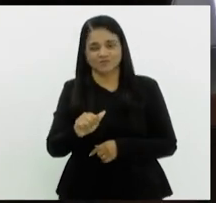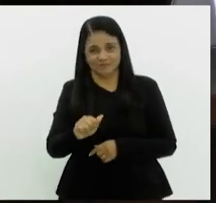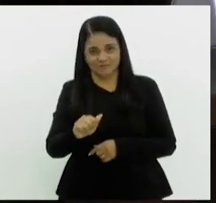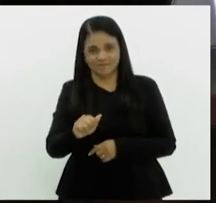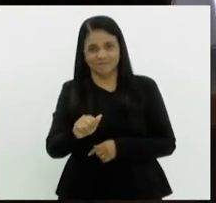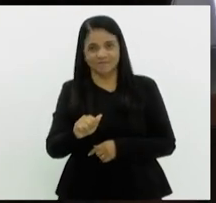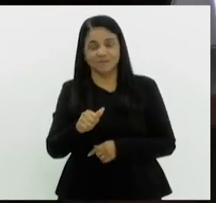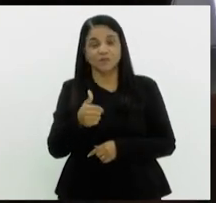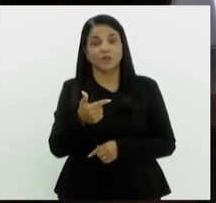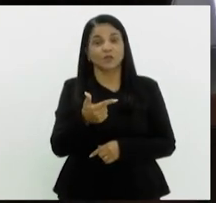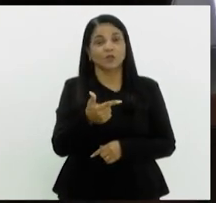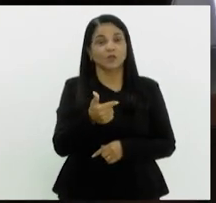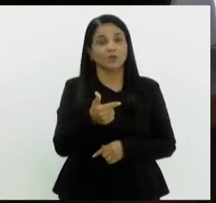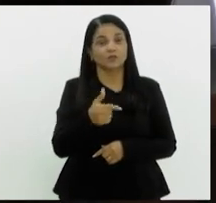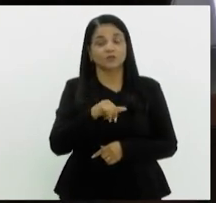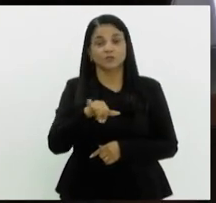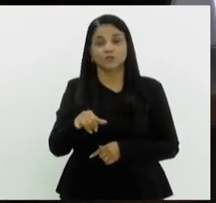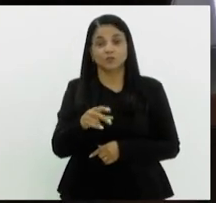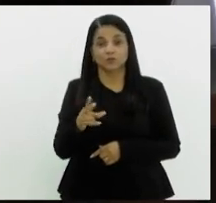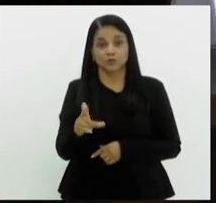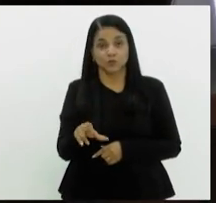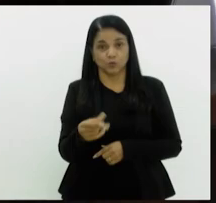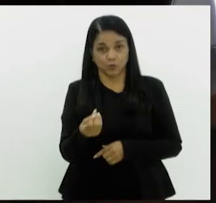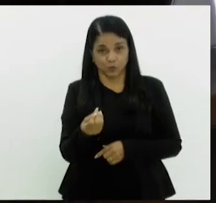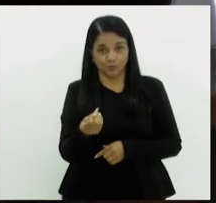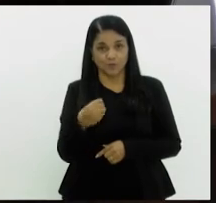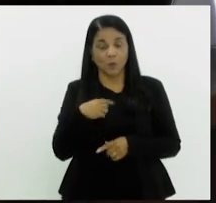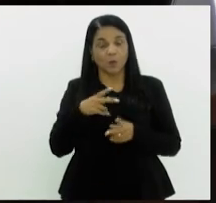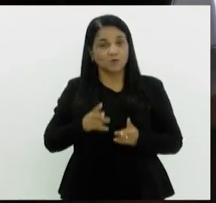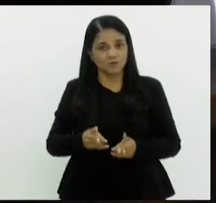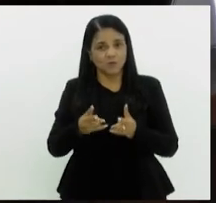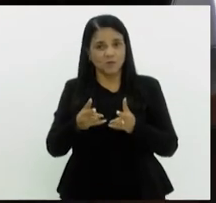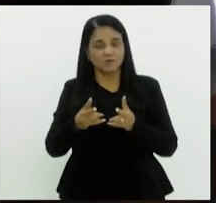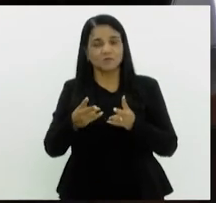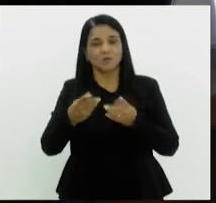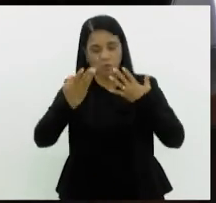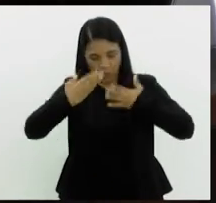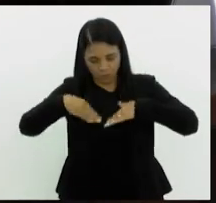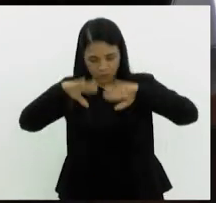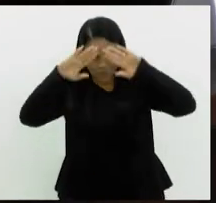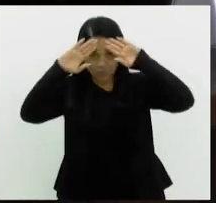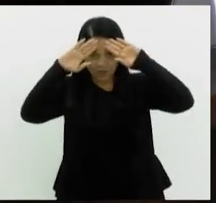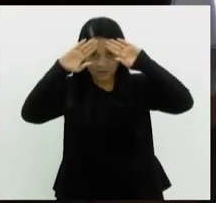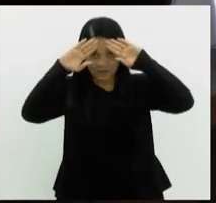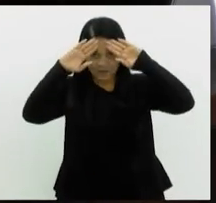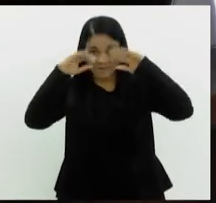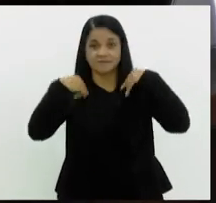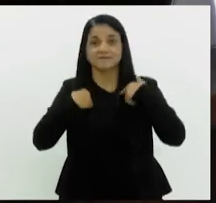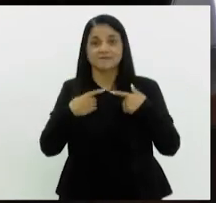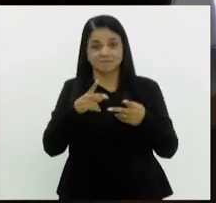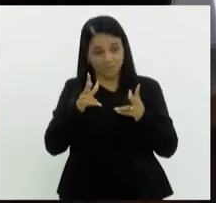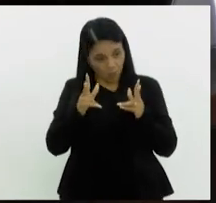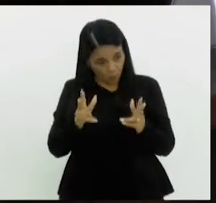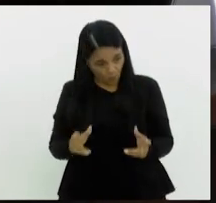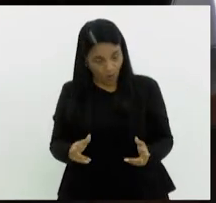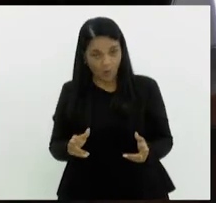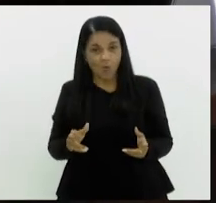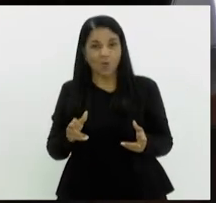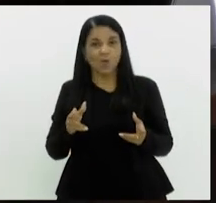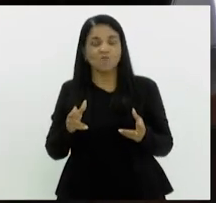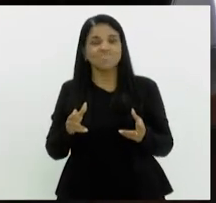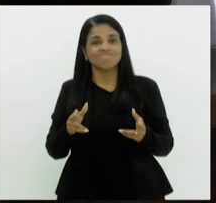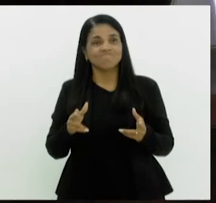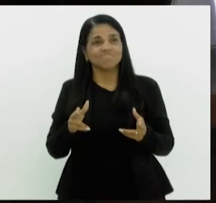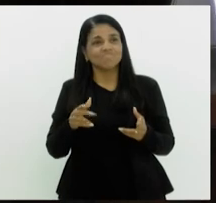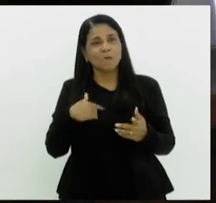aniversário dia 12 de junho, a gente tem os mesmos orixás de cabeça, enfim. A gente tem muita coisa que o universo,